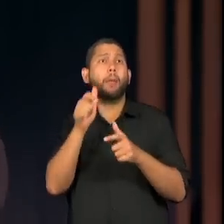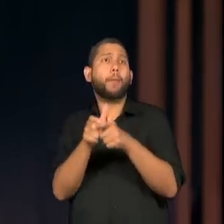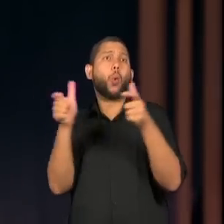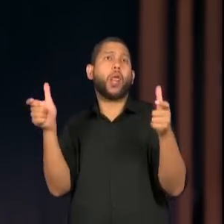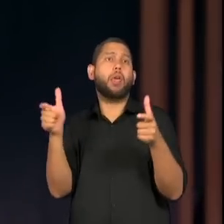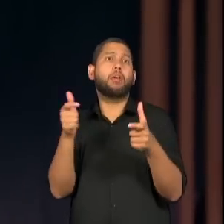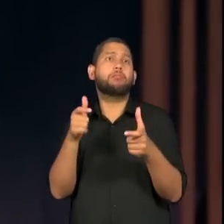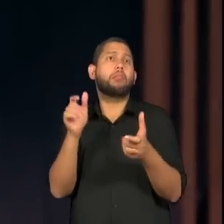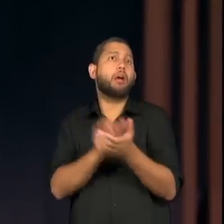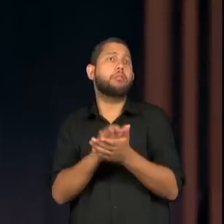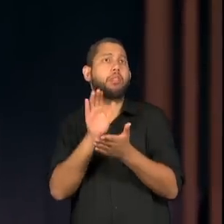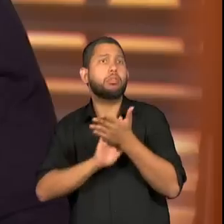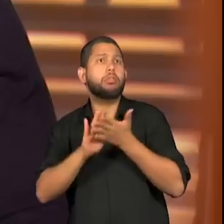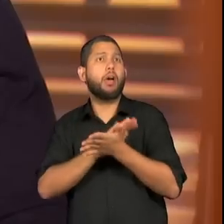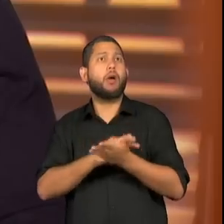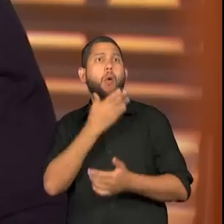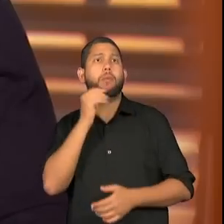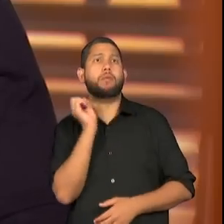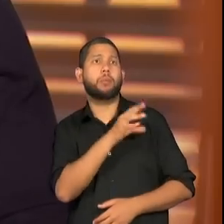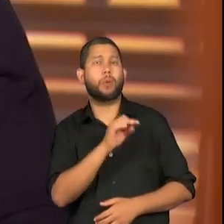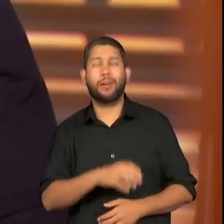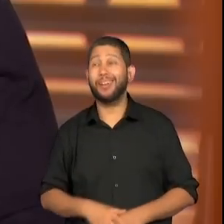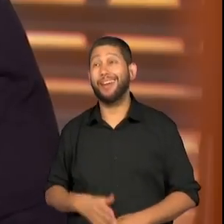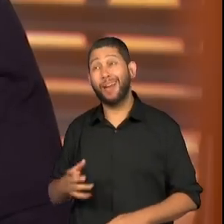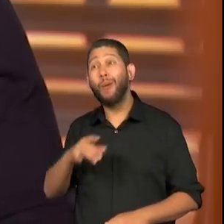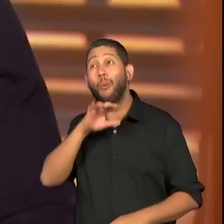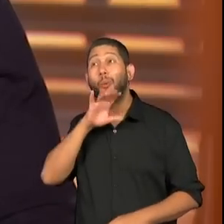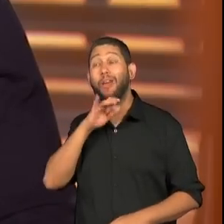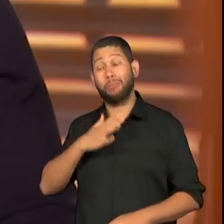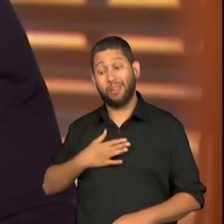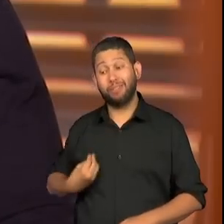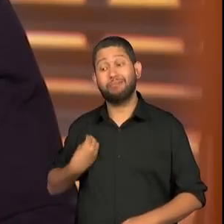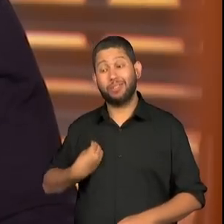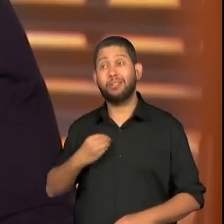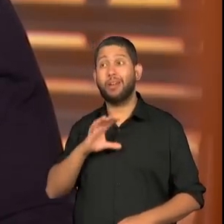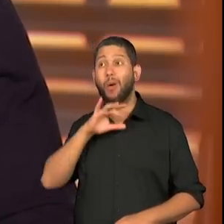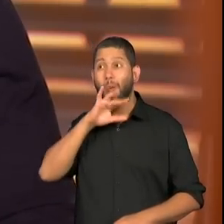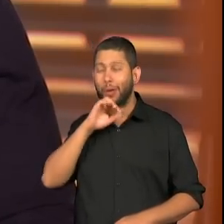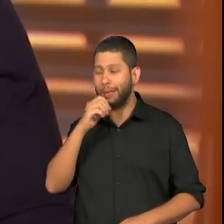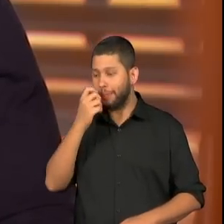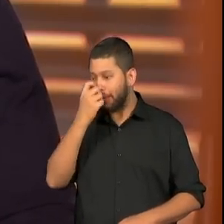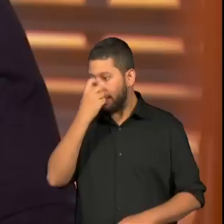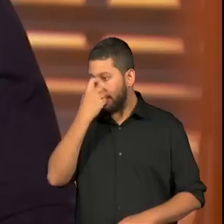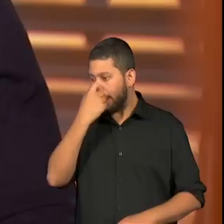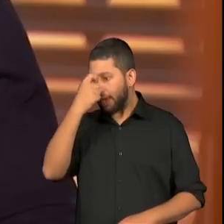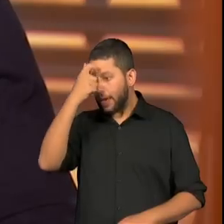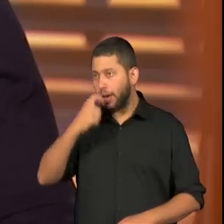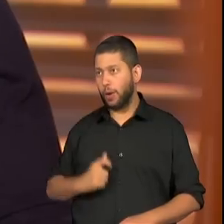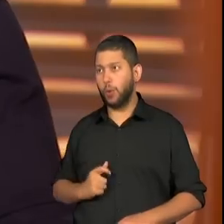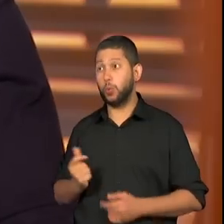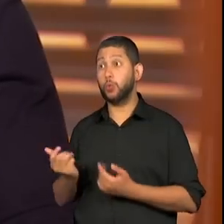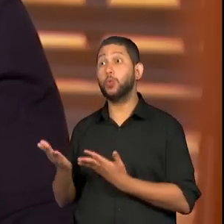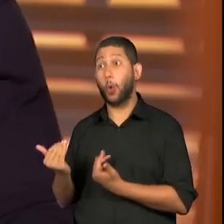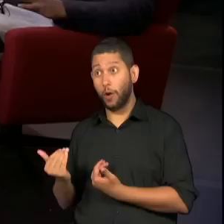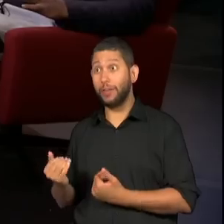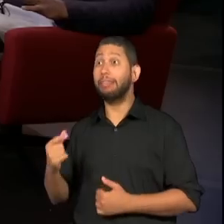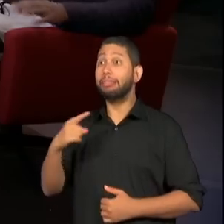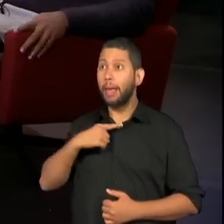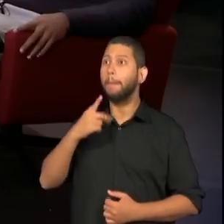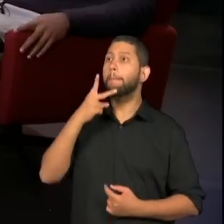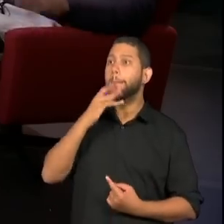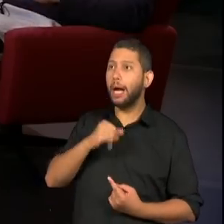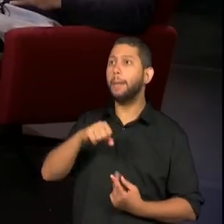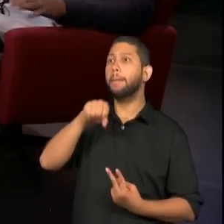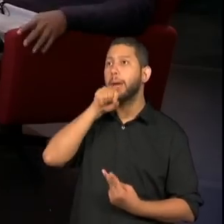causa na formação? Cara, isso é muito ruim. Eu era um dos poucos jovens que tinha pai e mãe morando em